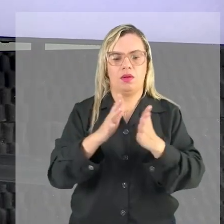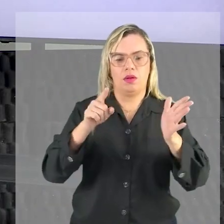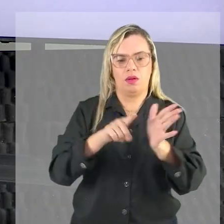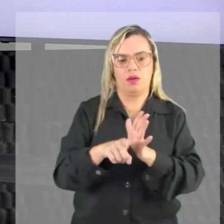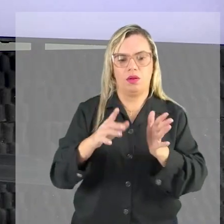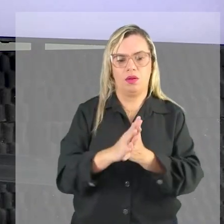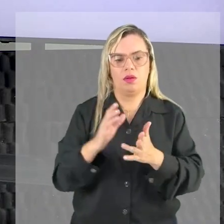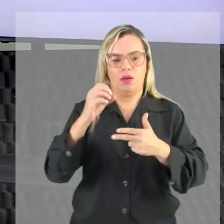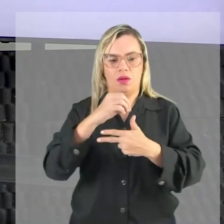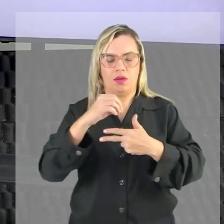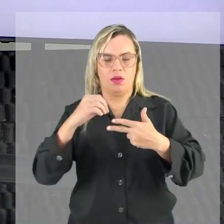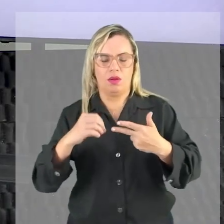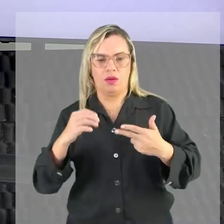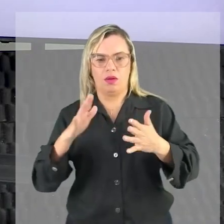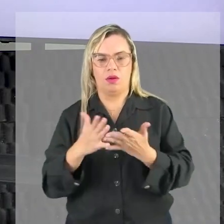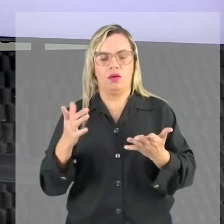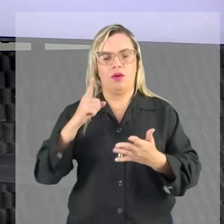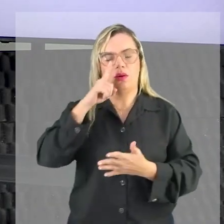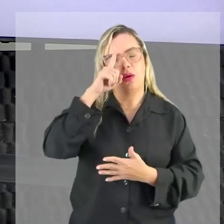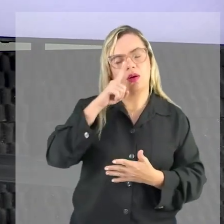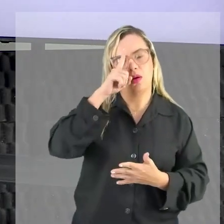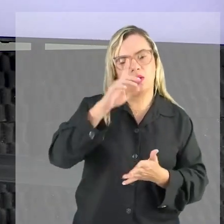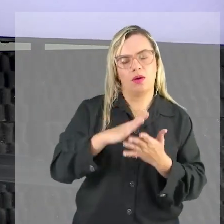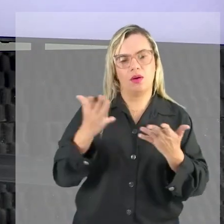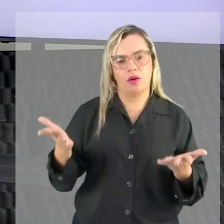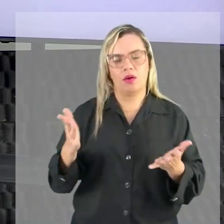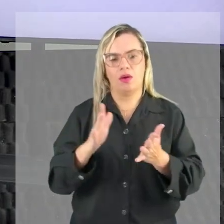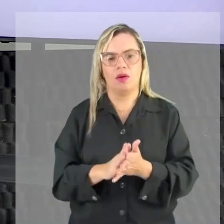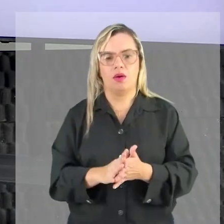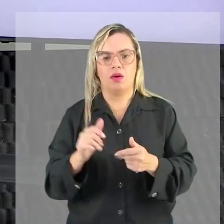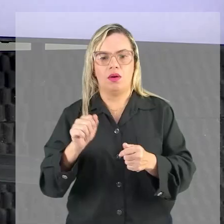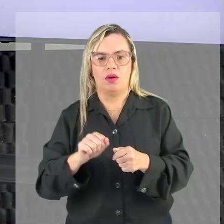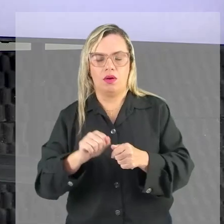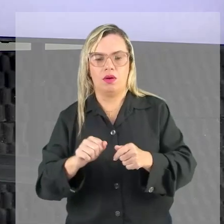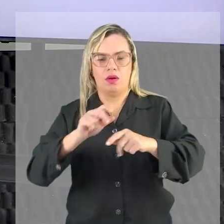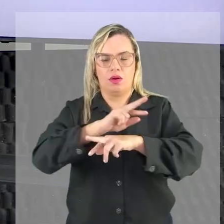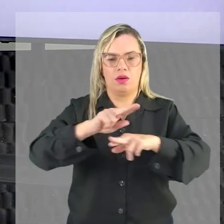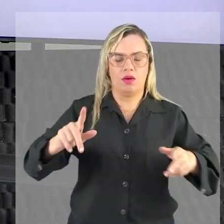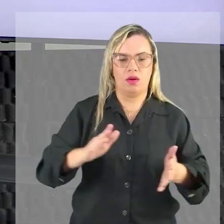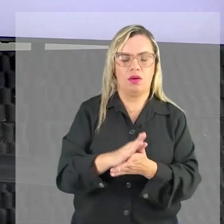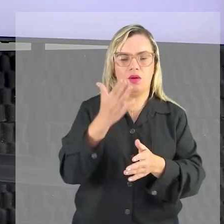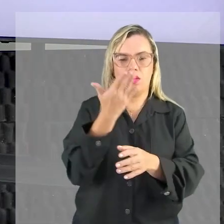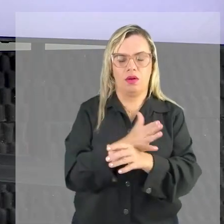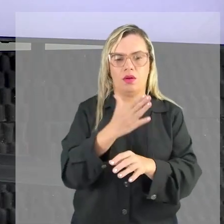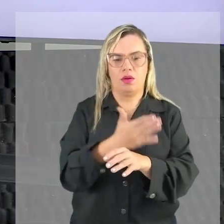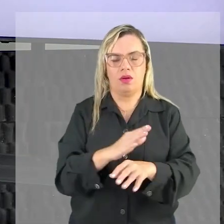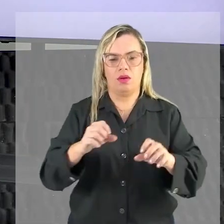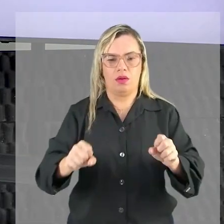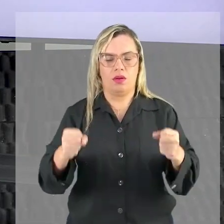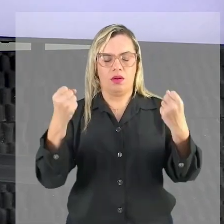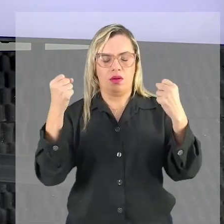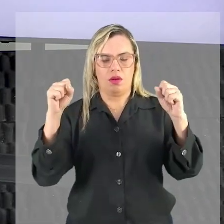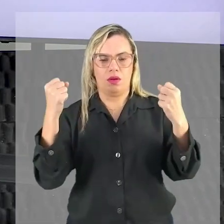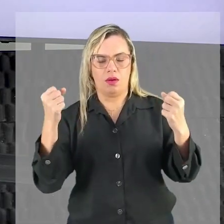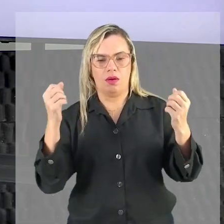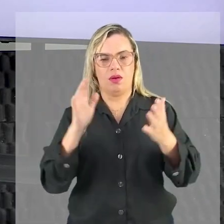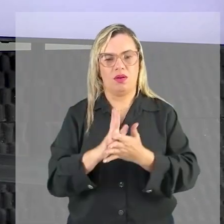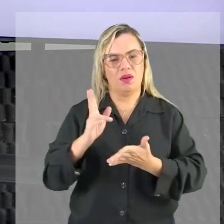do Enem. Porque olha o risco. Eu sou ativo, faço várias atividades físicas, porém eu passo muito tempo